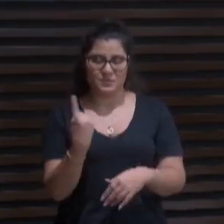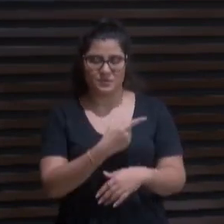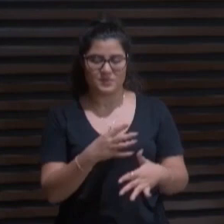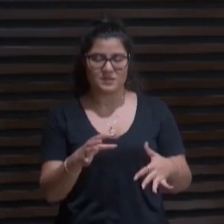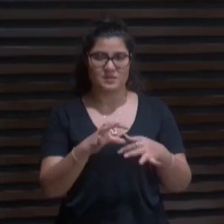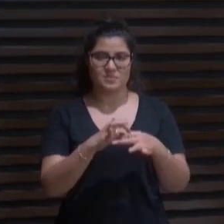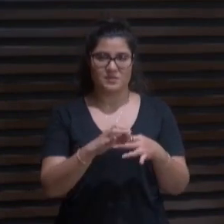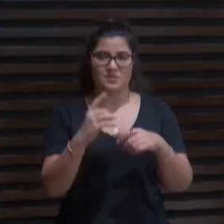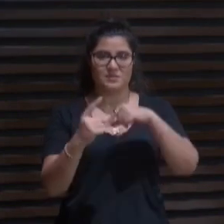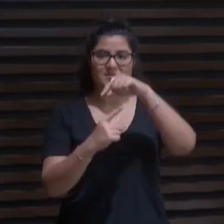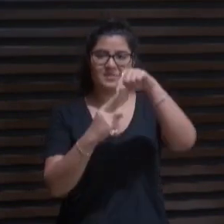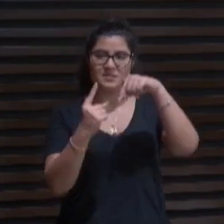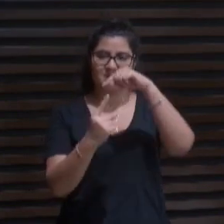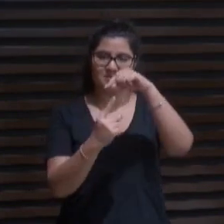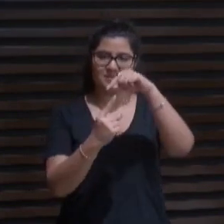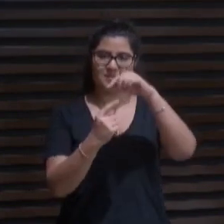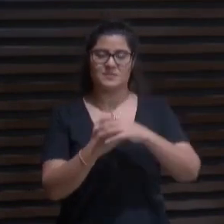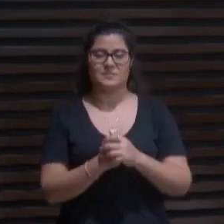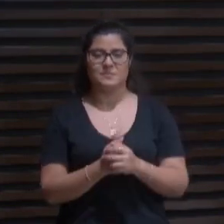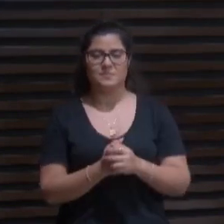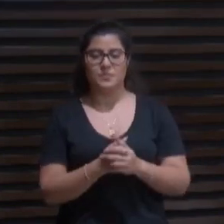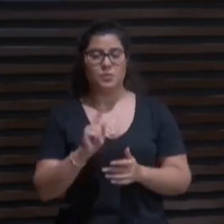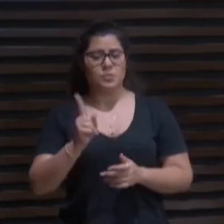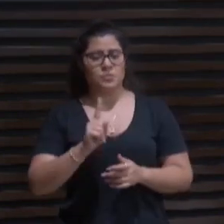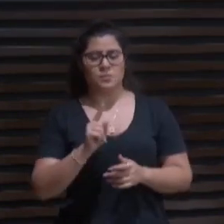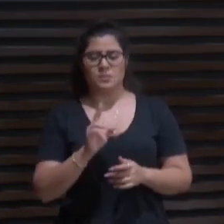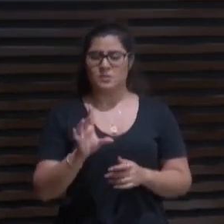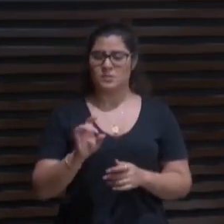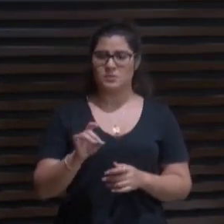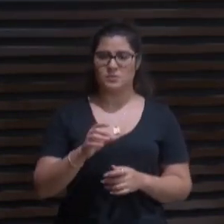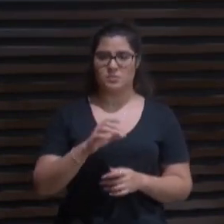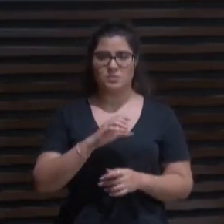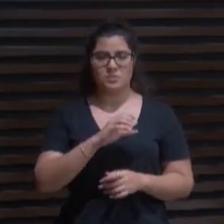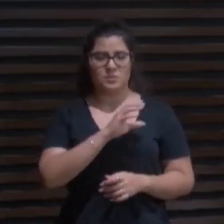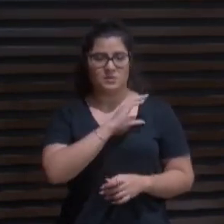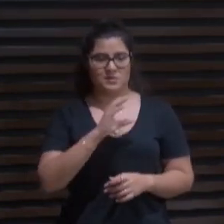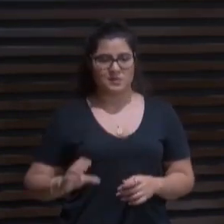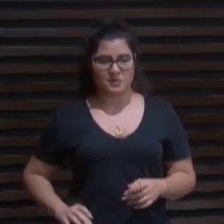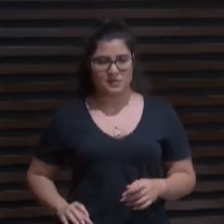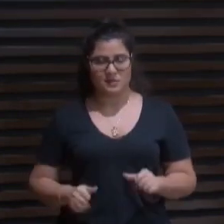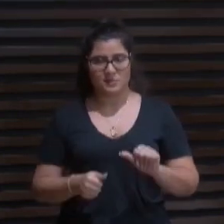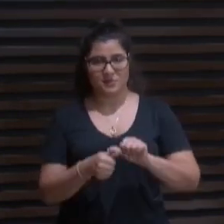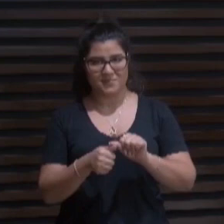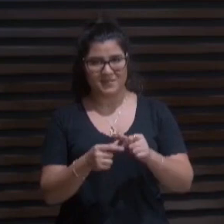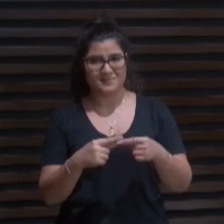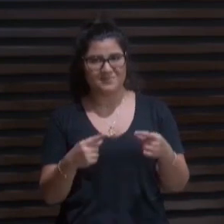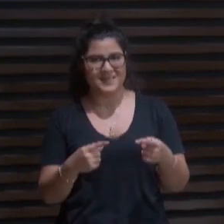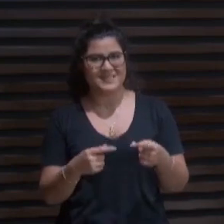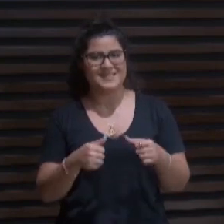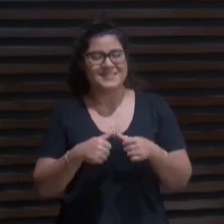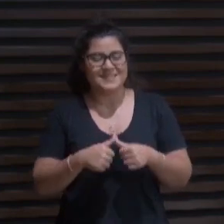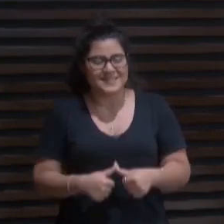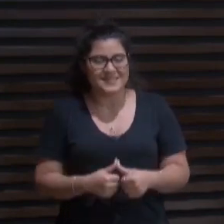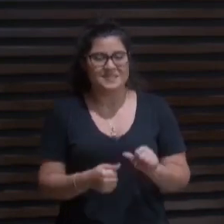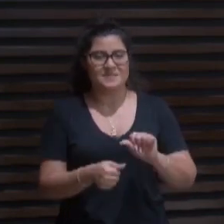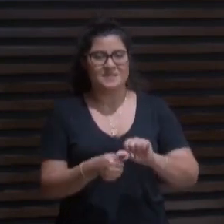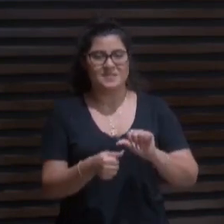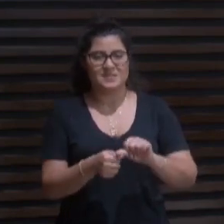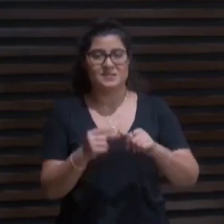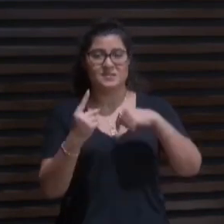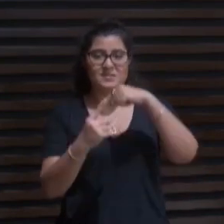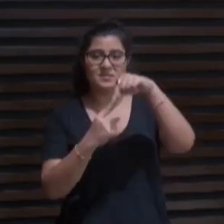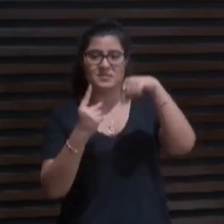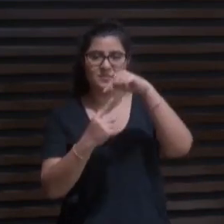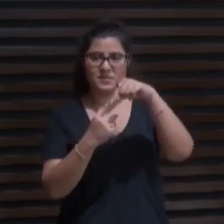e santificação. Não é apenas o que Cristo fez, mas o que Ele está fazendo. A santificação não é